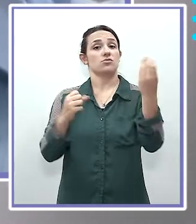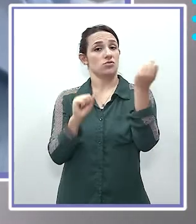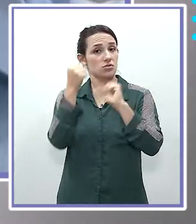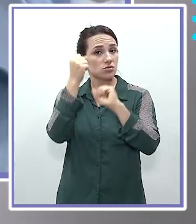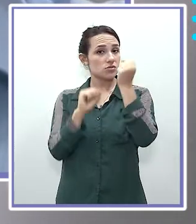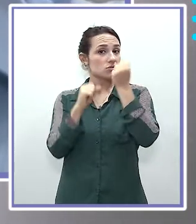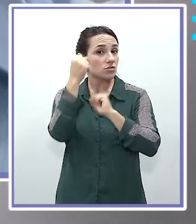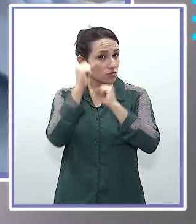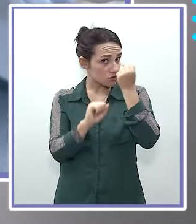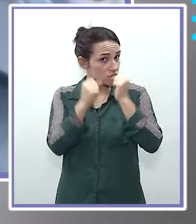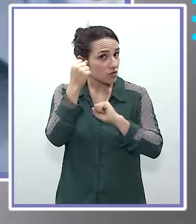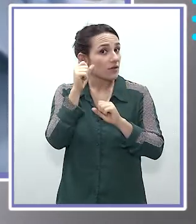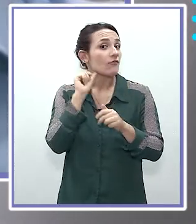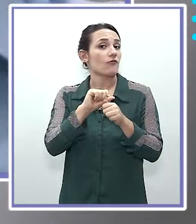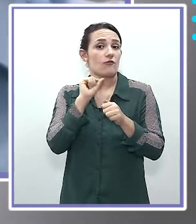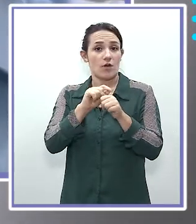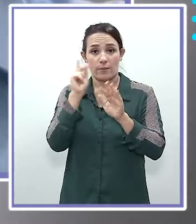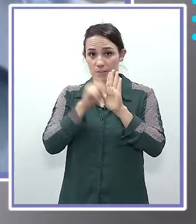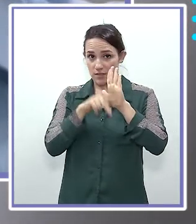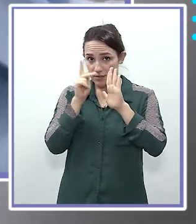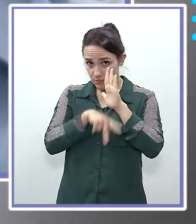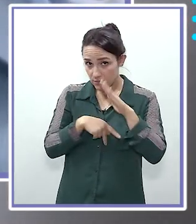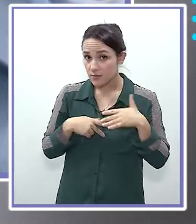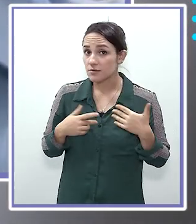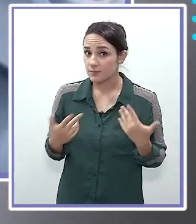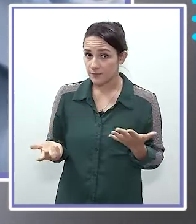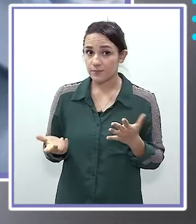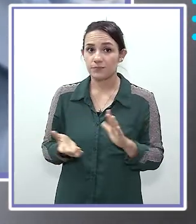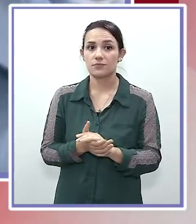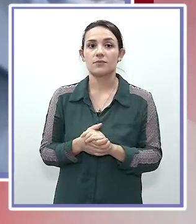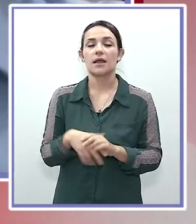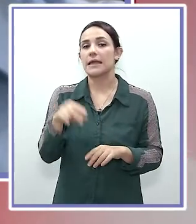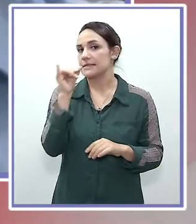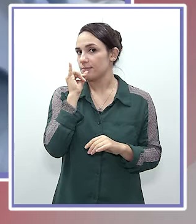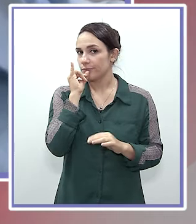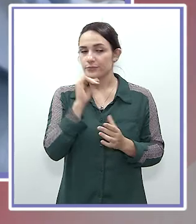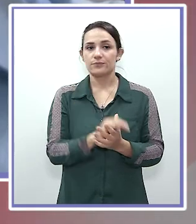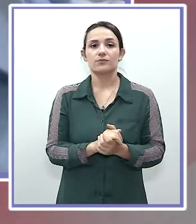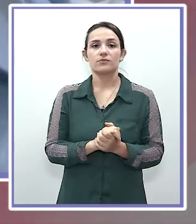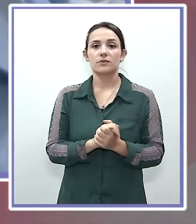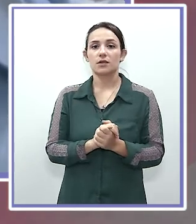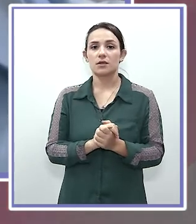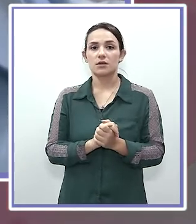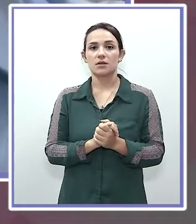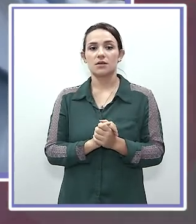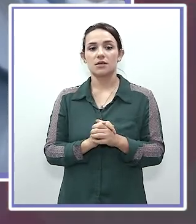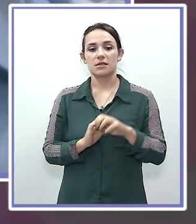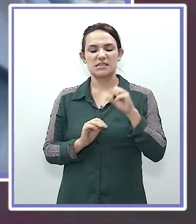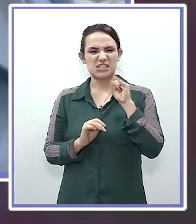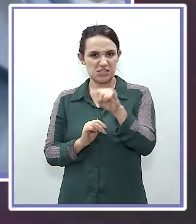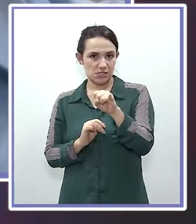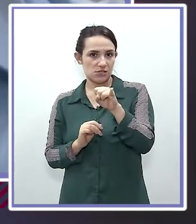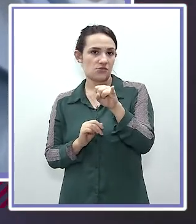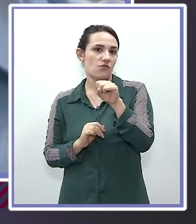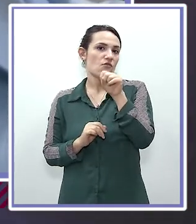ser um planejamento nacional, organizado, inclusive para você ter a liberação